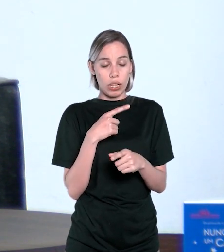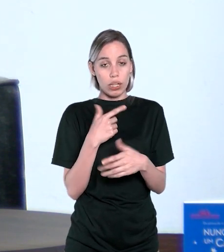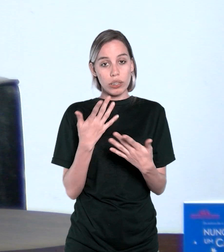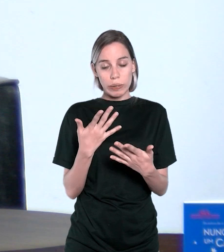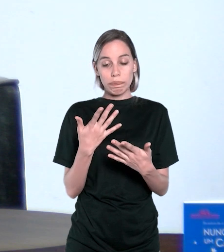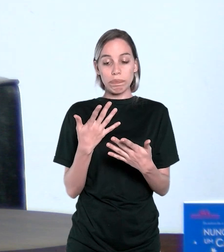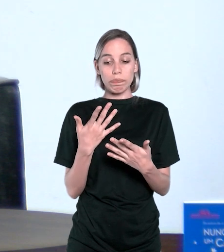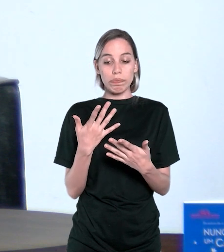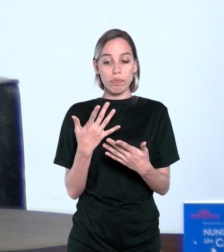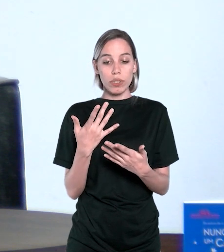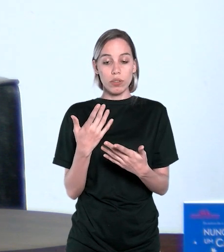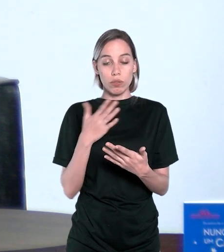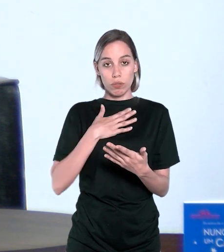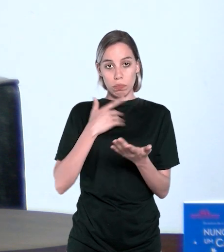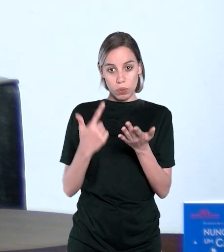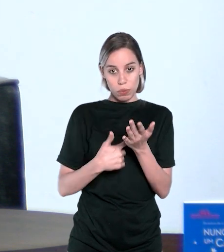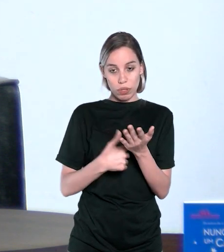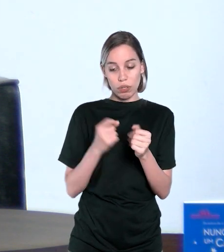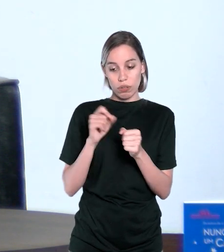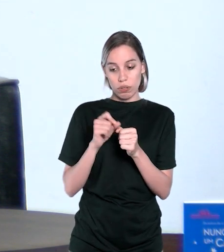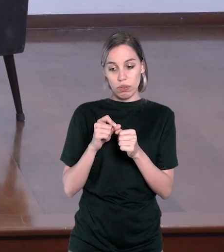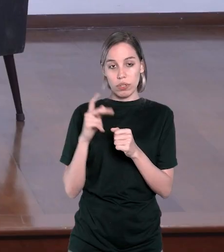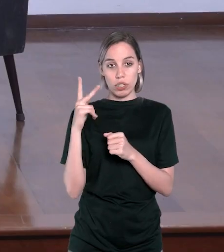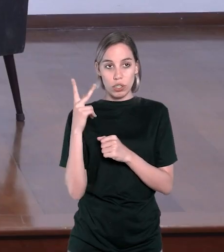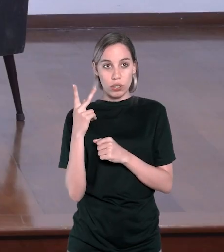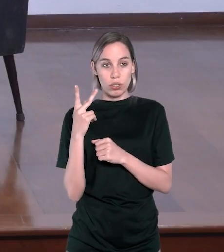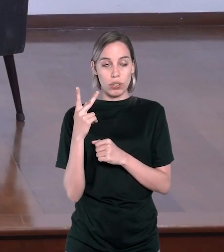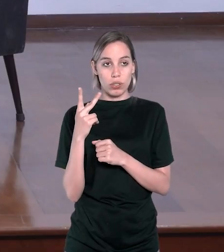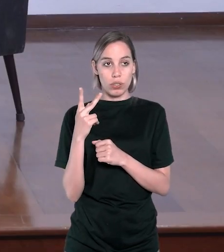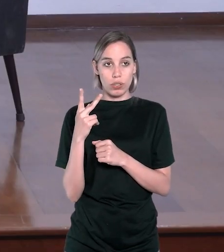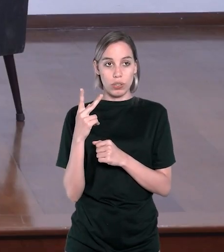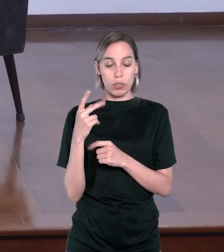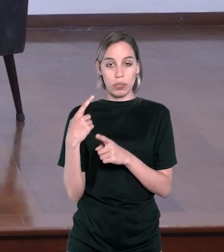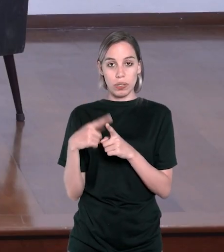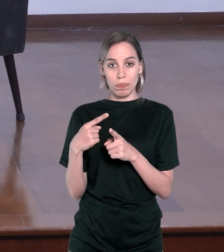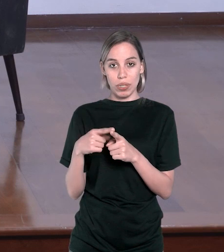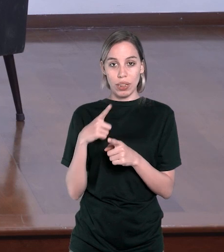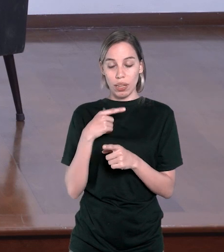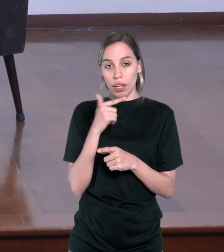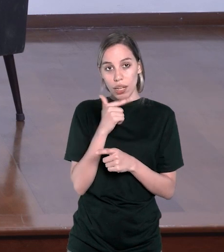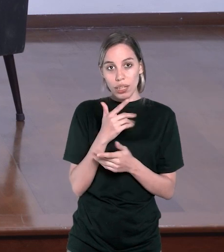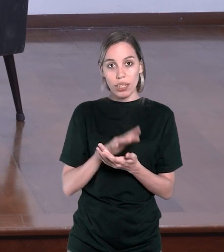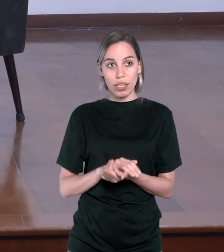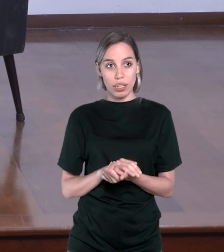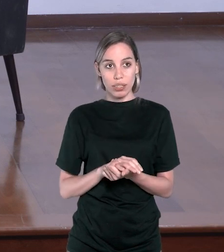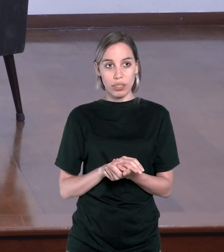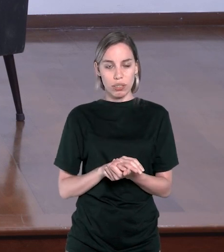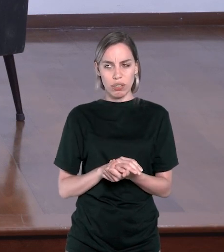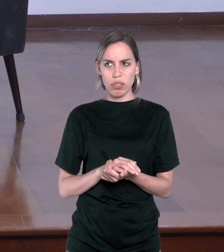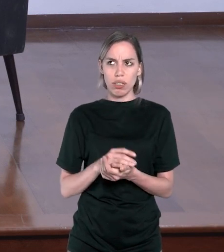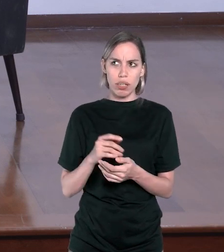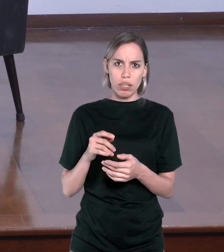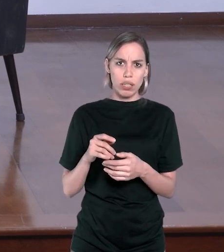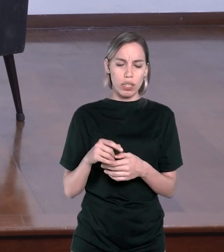orgulho bastante. Assim, foi feito mais ou menos na mesma época da Helena Ferrante, quando a Helena Ferrante estava fazendo. Você está falando nisso, o